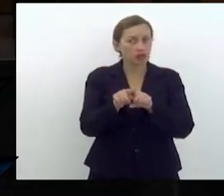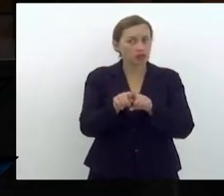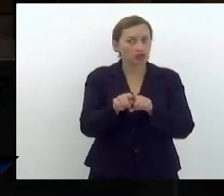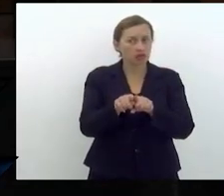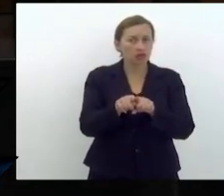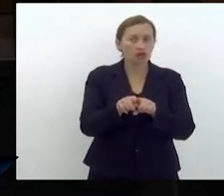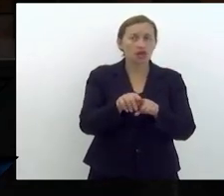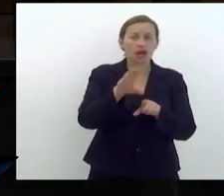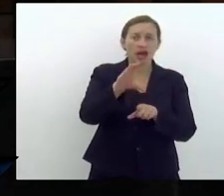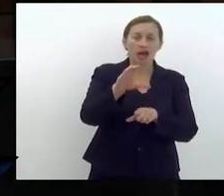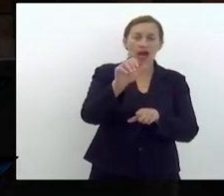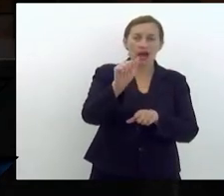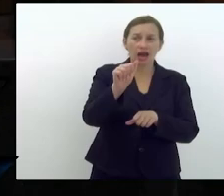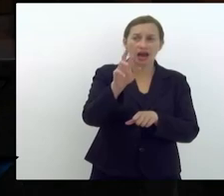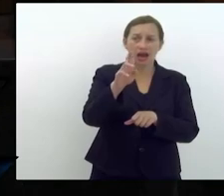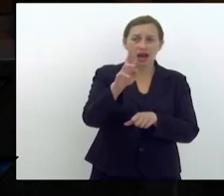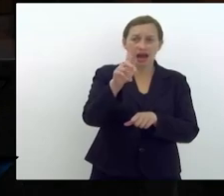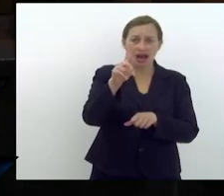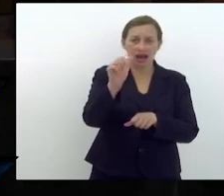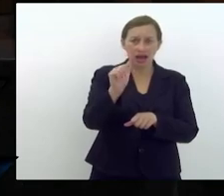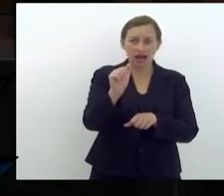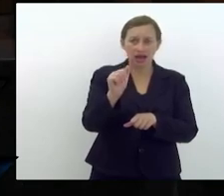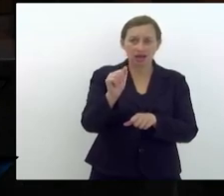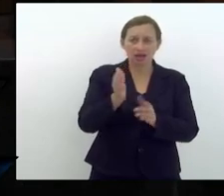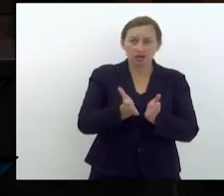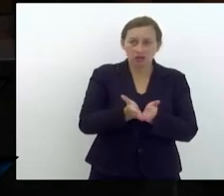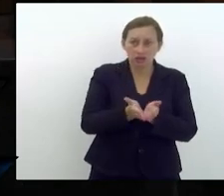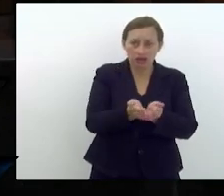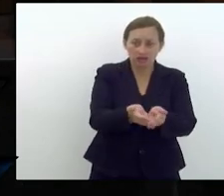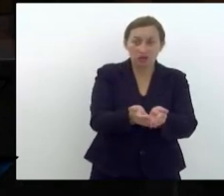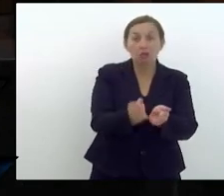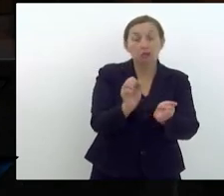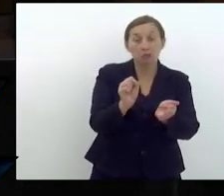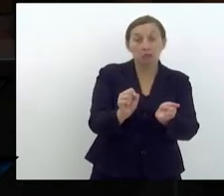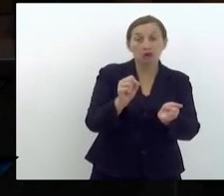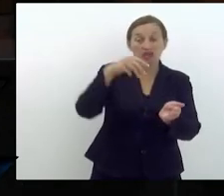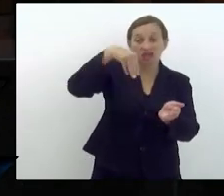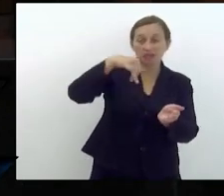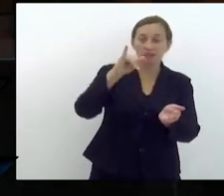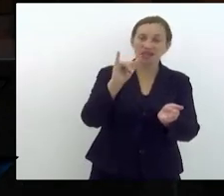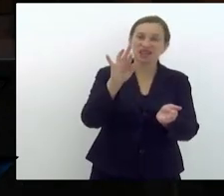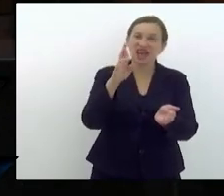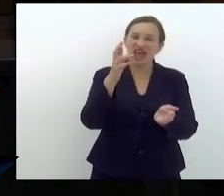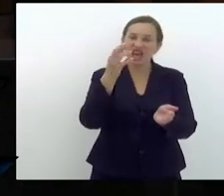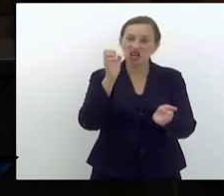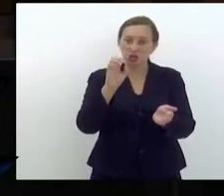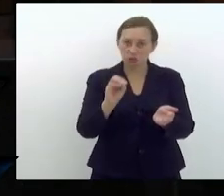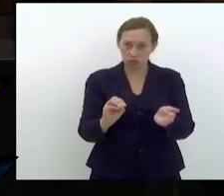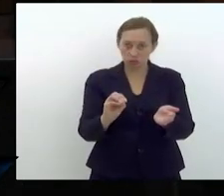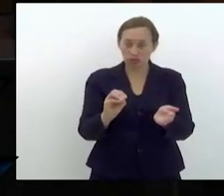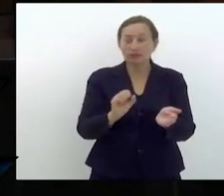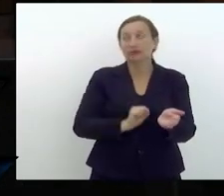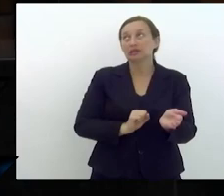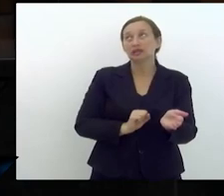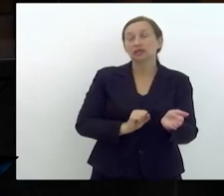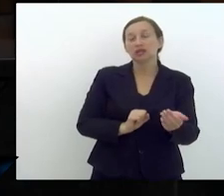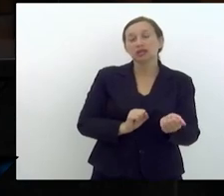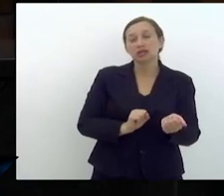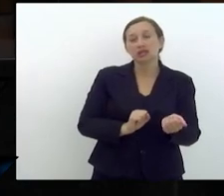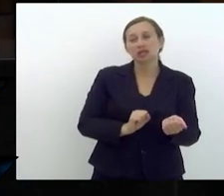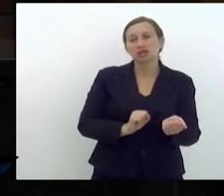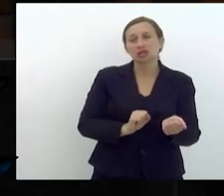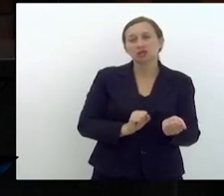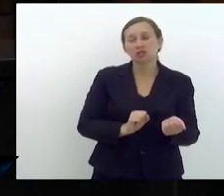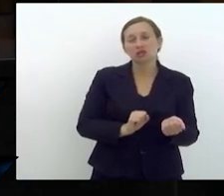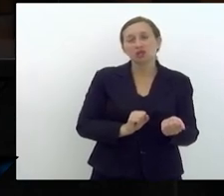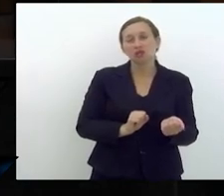navio seja minério e minério evidentemente pelotizado